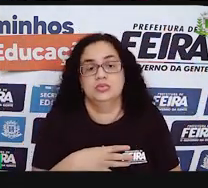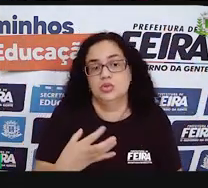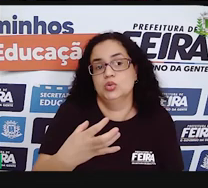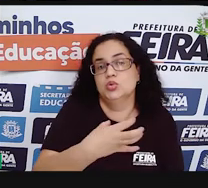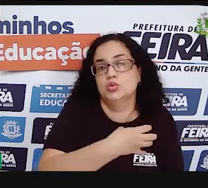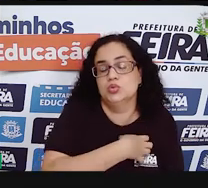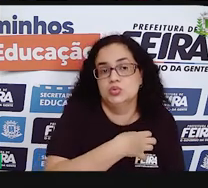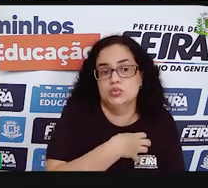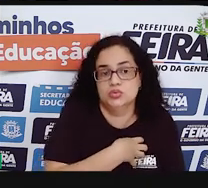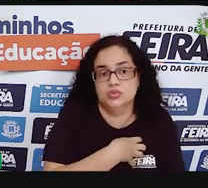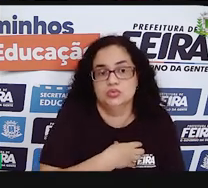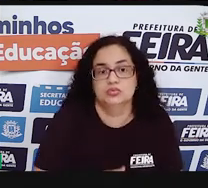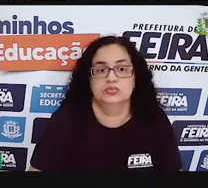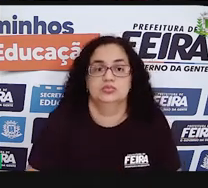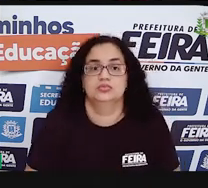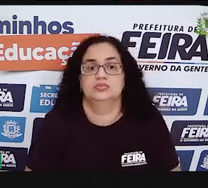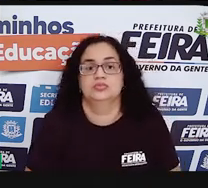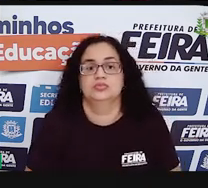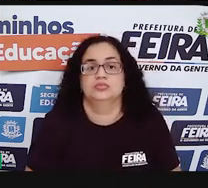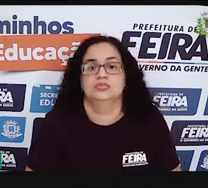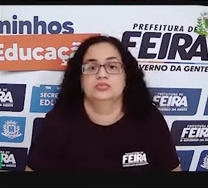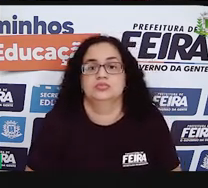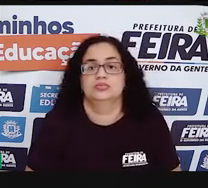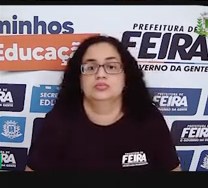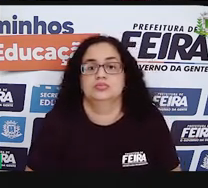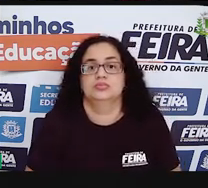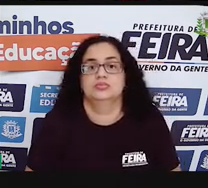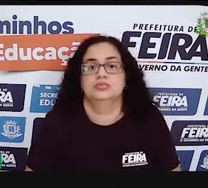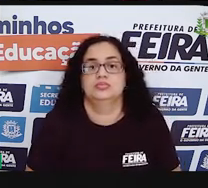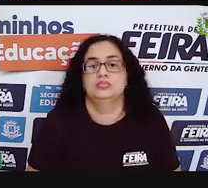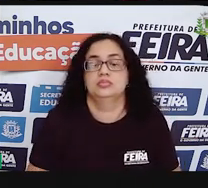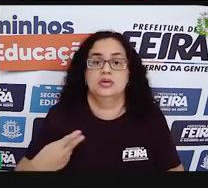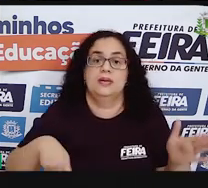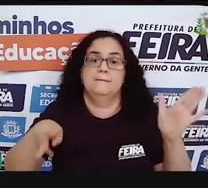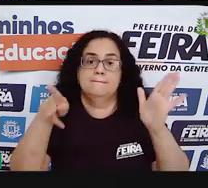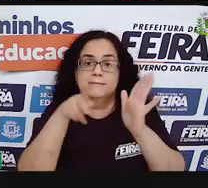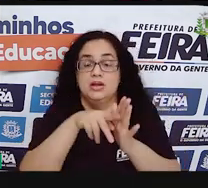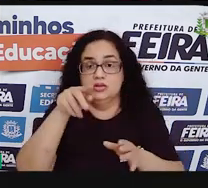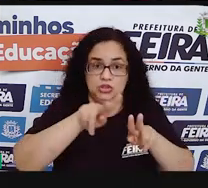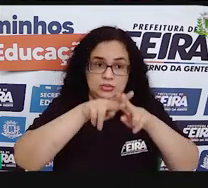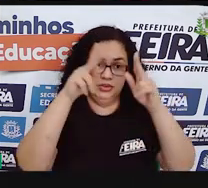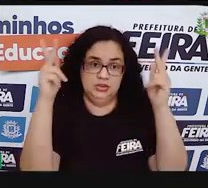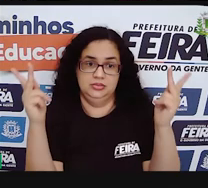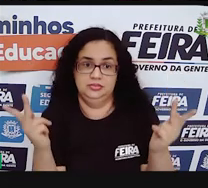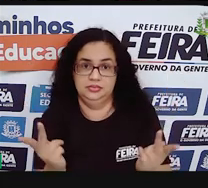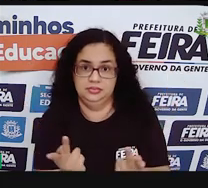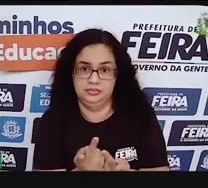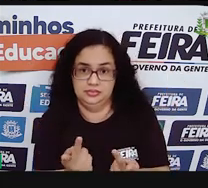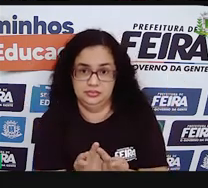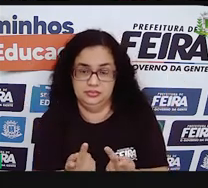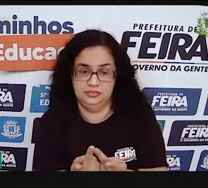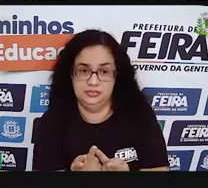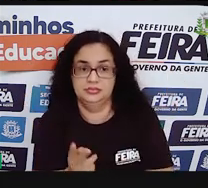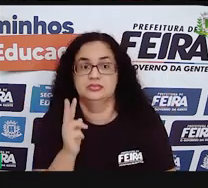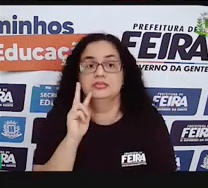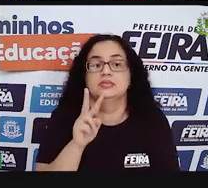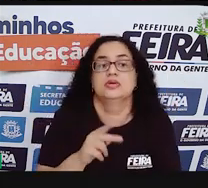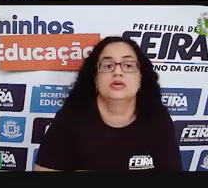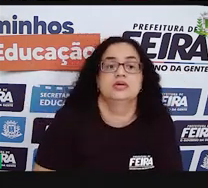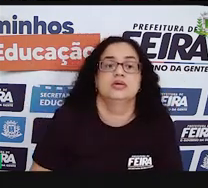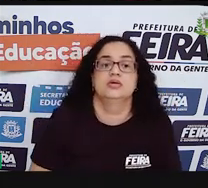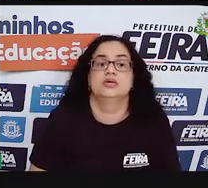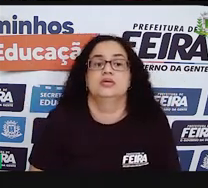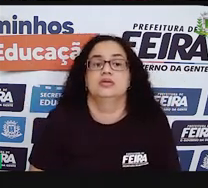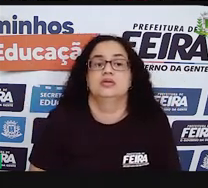sentido horizontal. E os mesmos dados podem aparecer aí também no gráfico de setores,